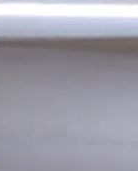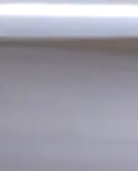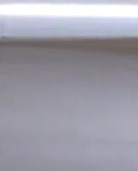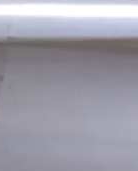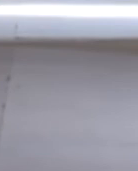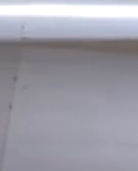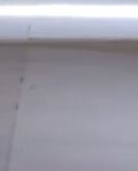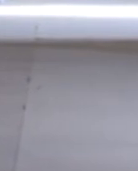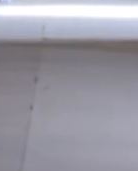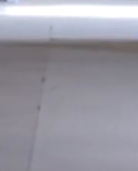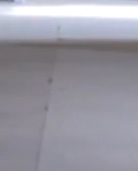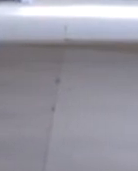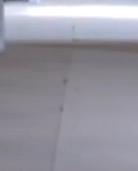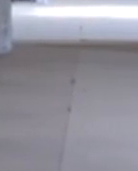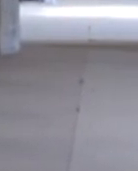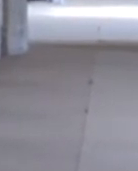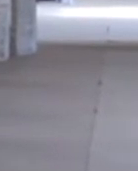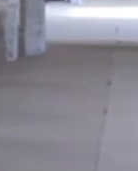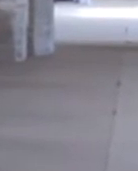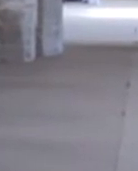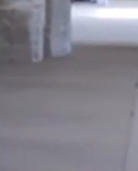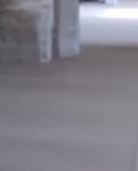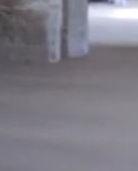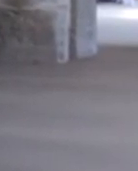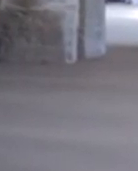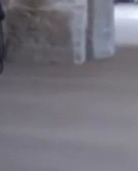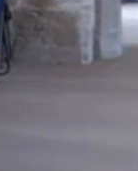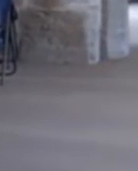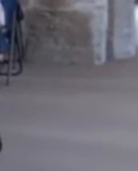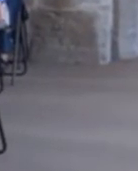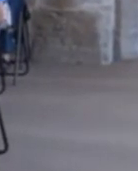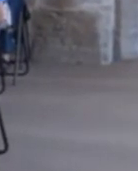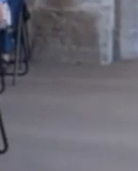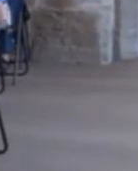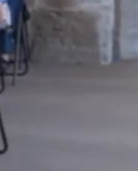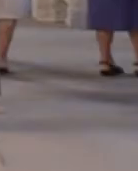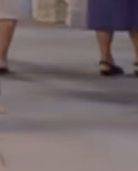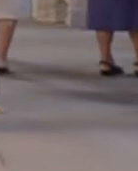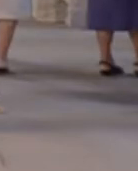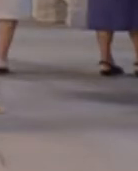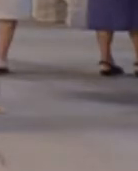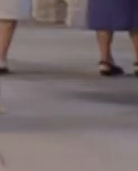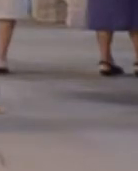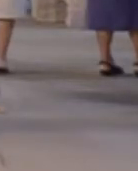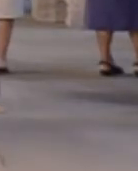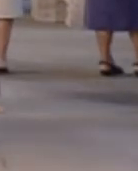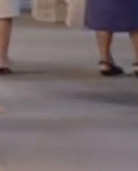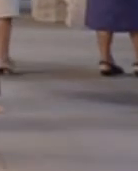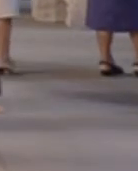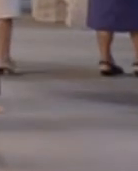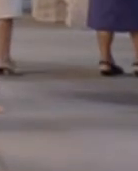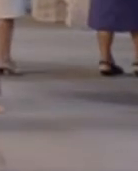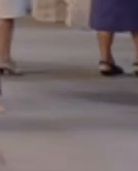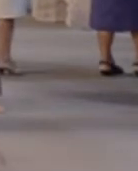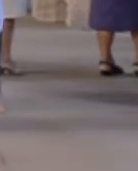do passado, o pastor de Santarém está aberto ao futuro. A minha preocupação é sempre encontrar caminhos novos e,